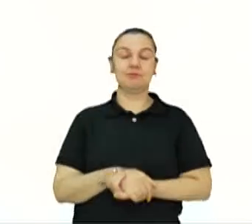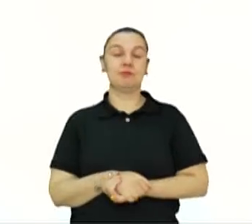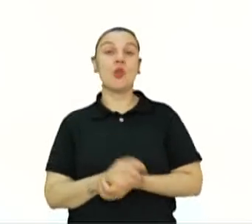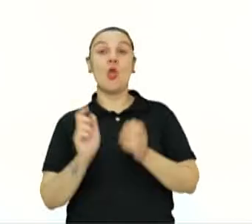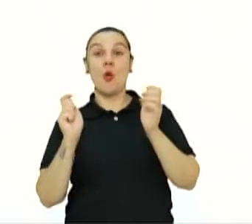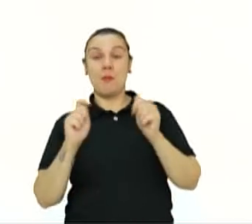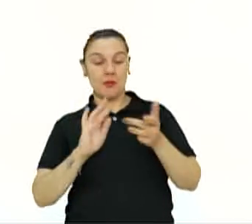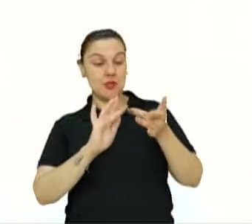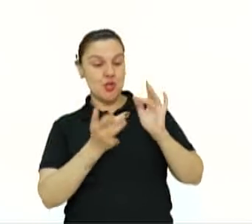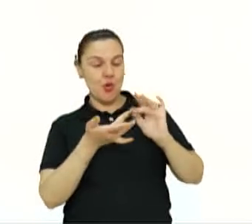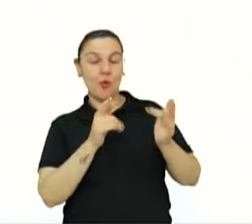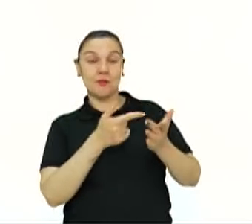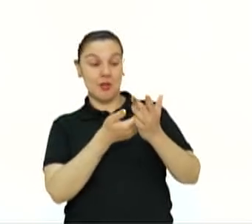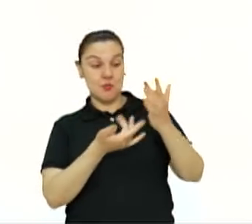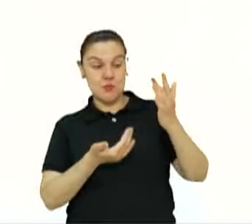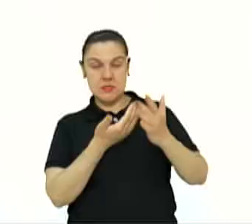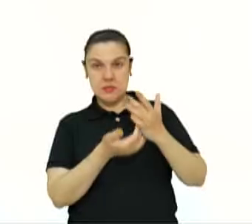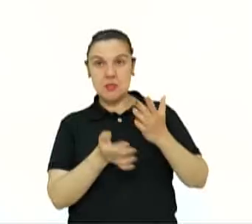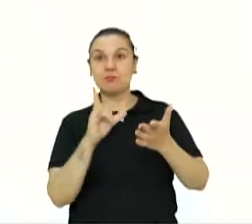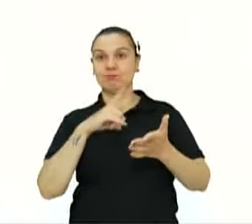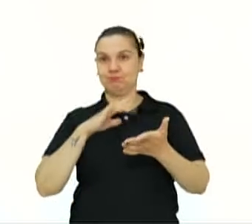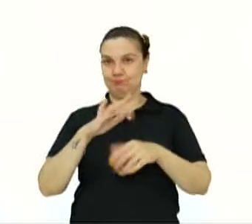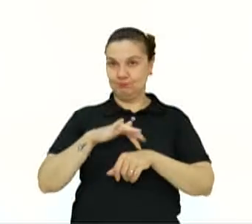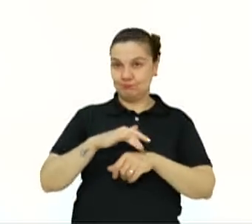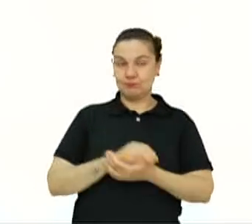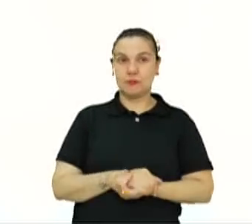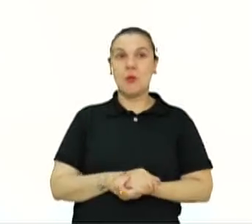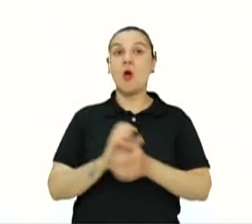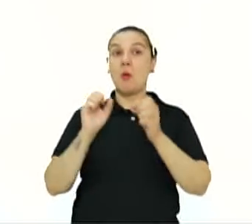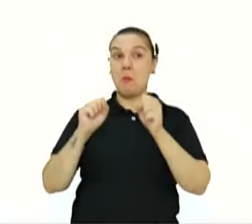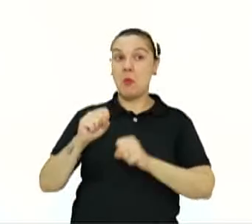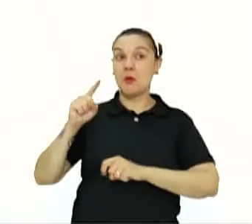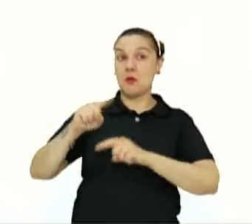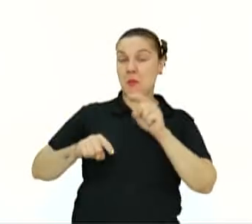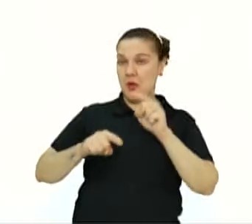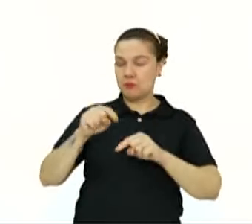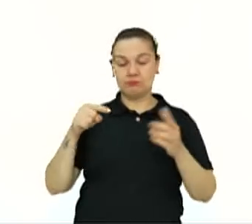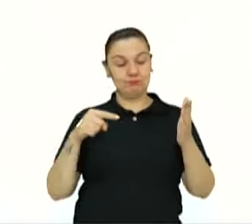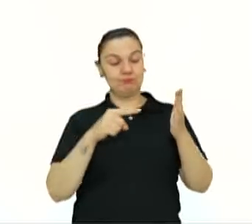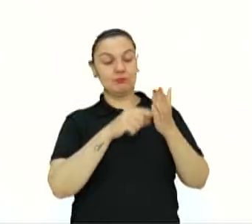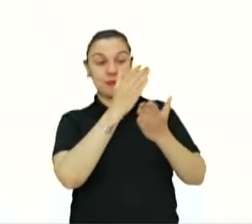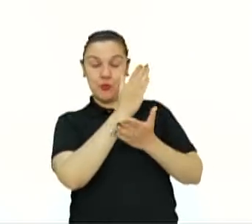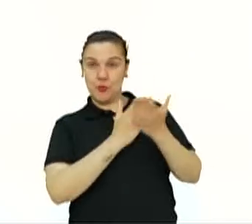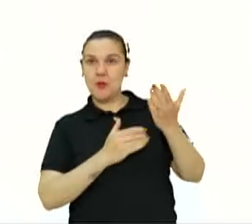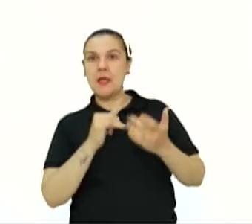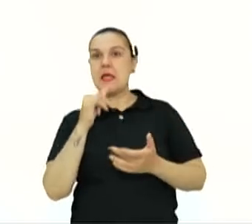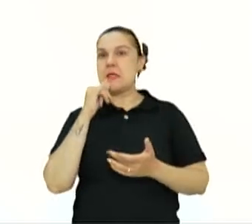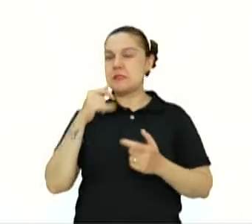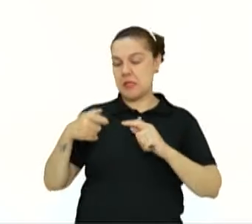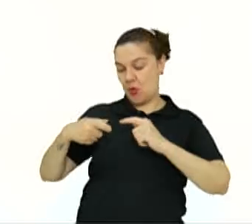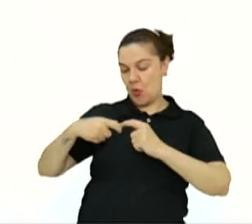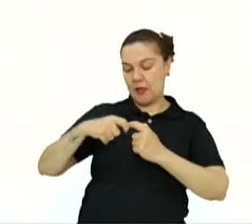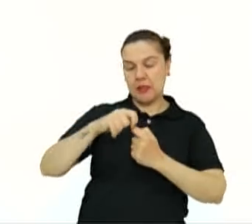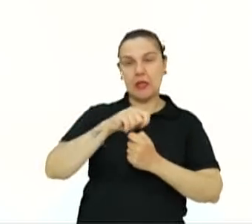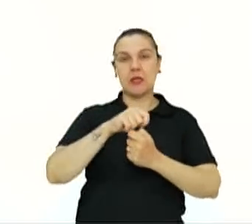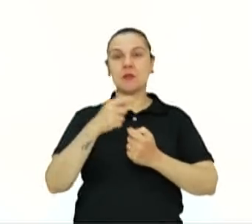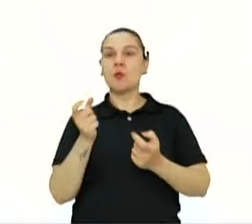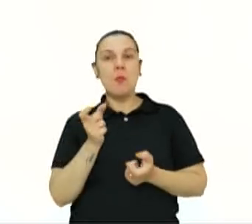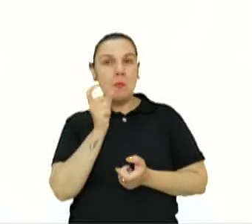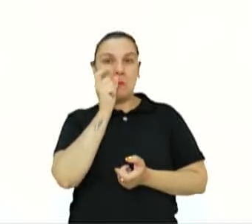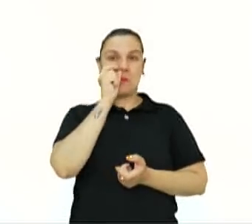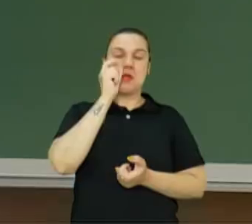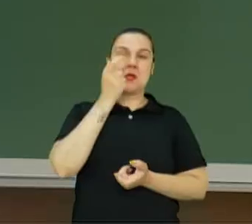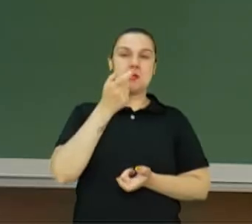ser contato com um sangue contaminado. Pode ser por materiais contaminados, tá? Tipo um alicate de cutícula, um piercing,